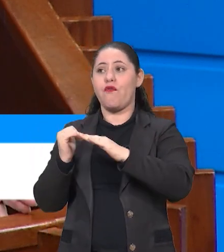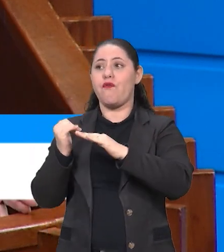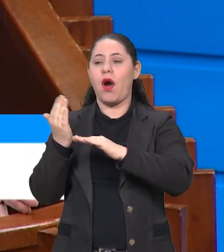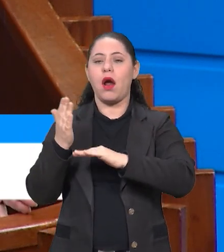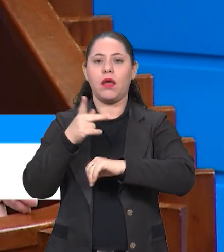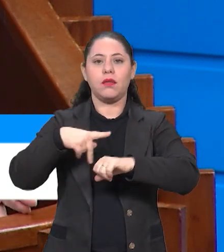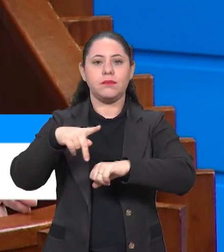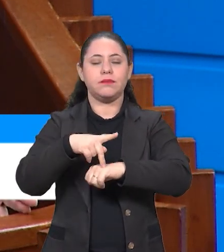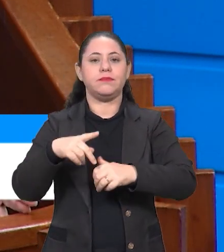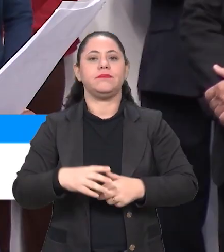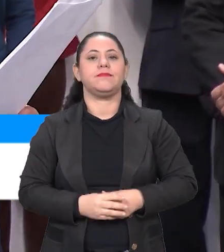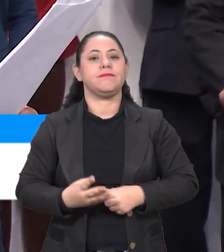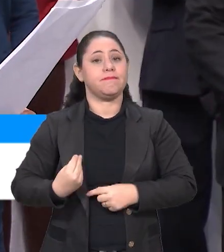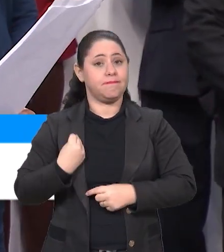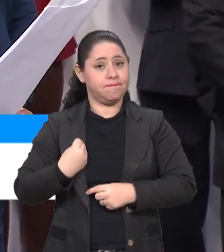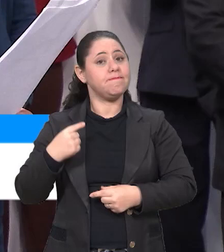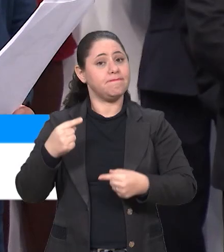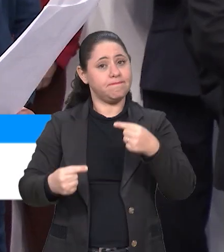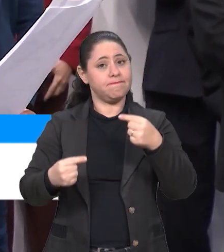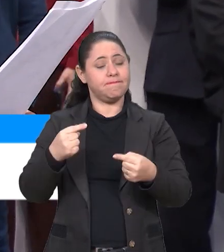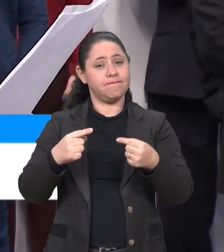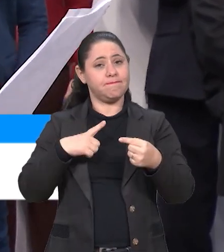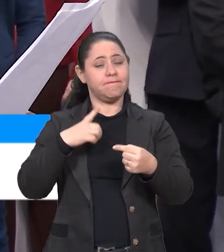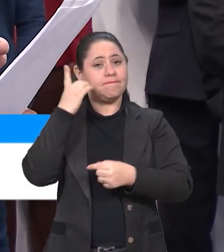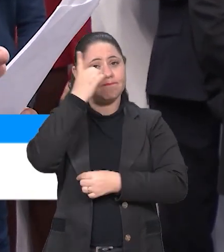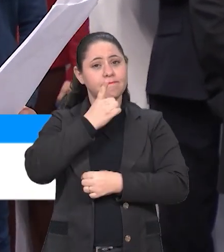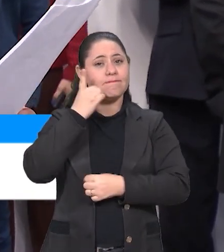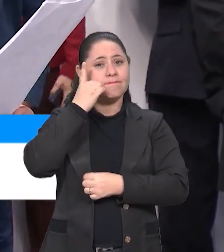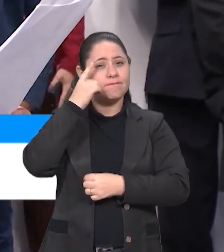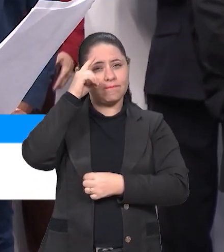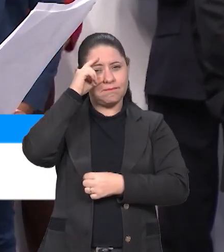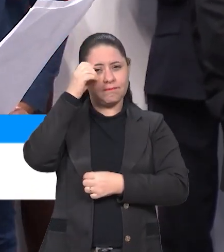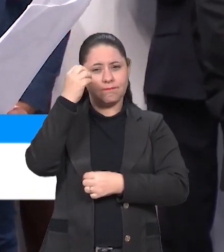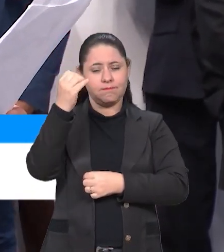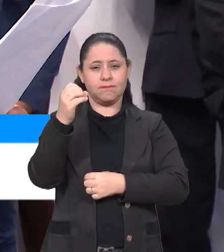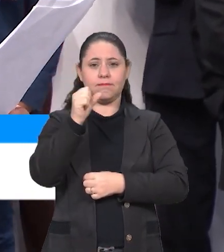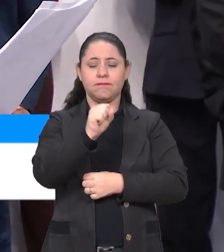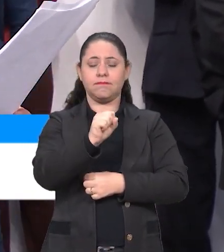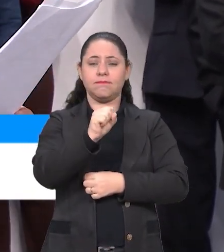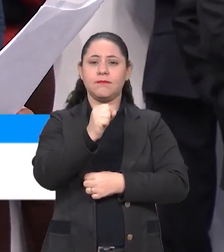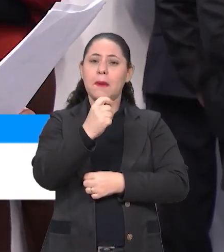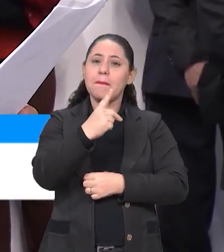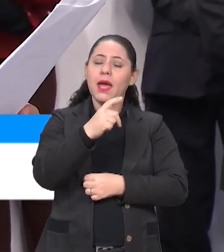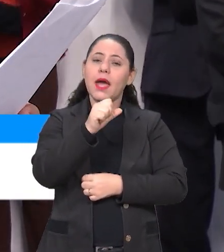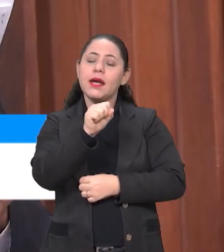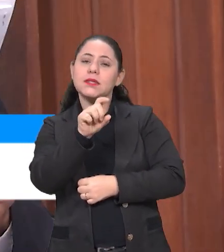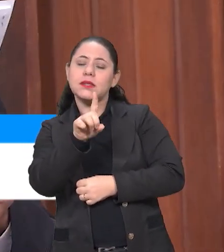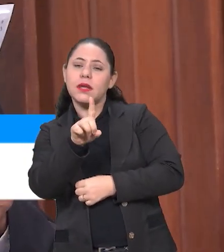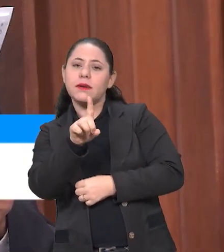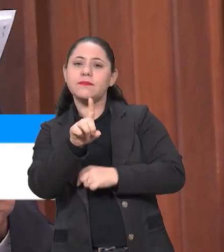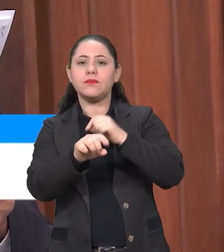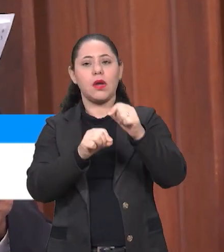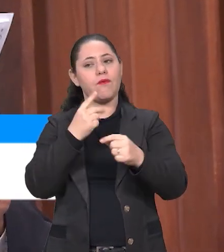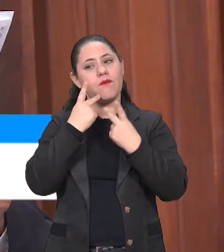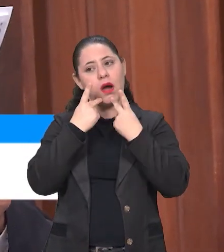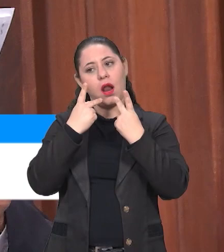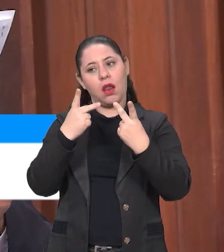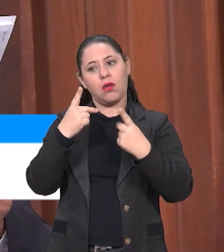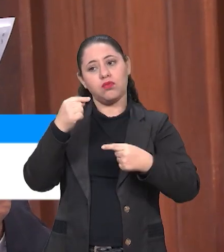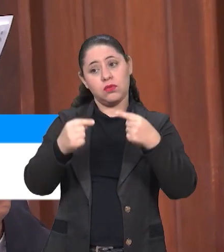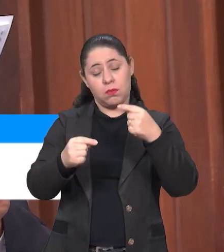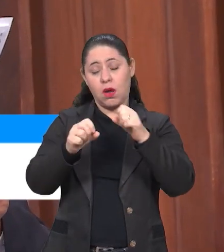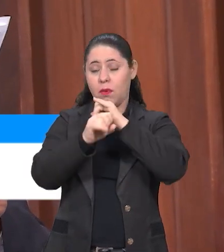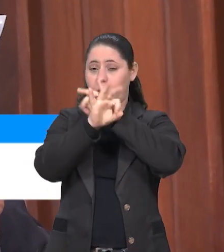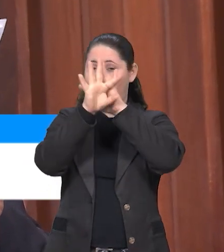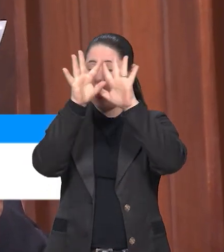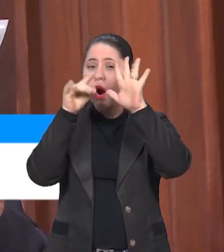nacional e internacional. Participando das discussões, o deputado Pedrocian Neto, do PSD, afirmou que o debate mostra